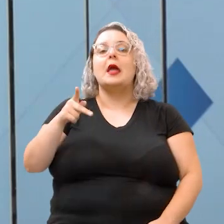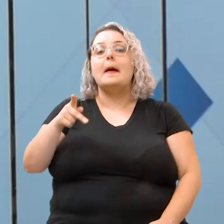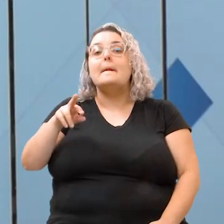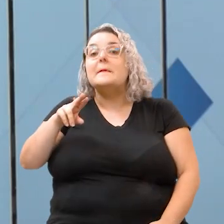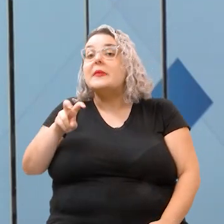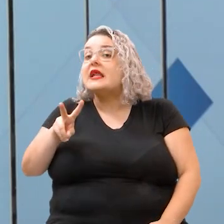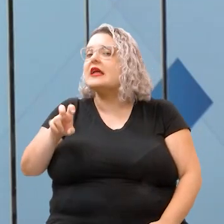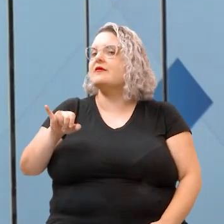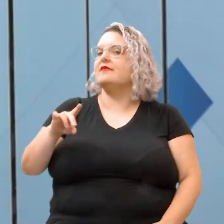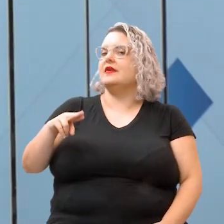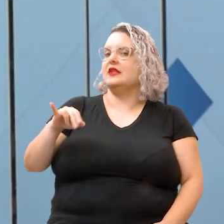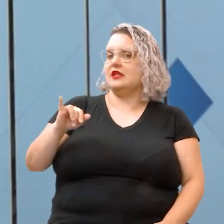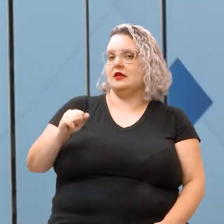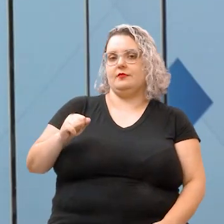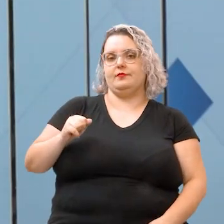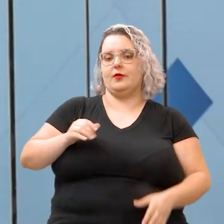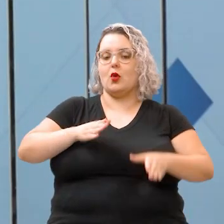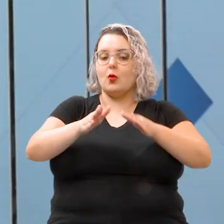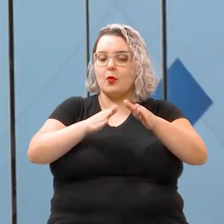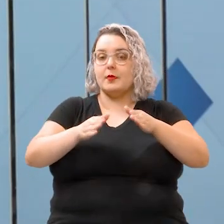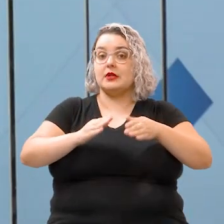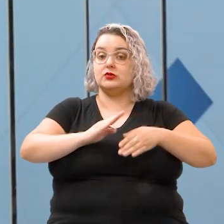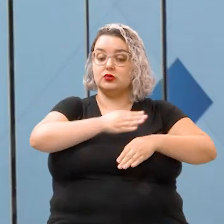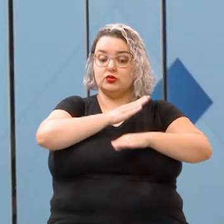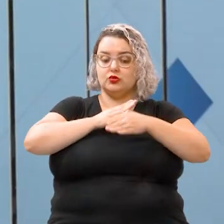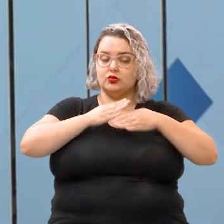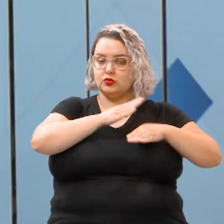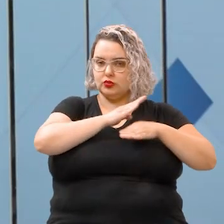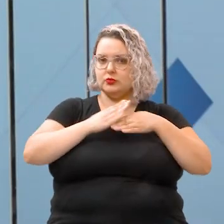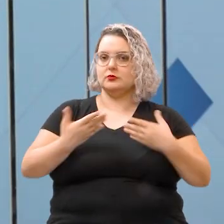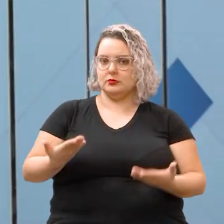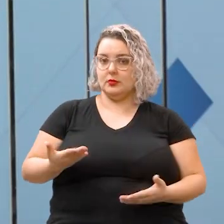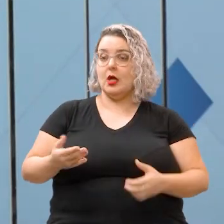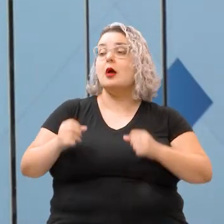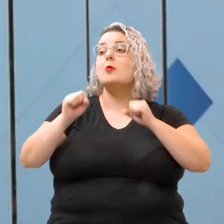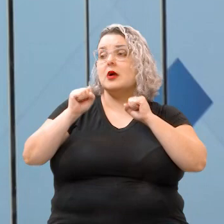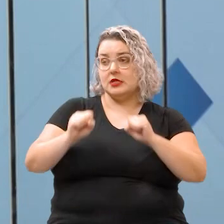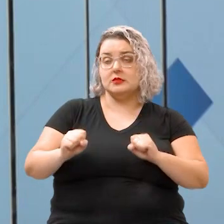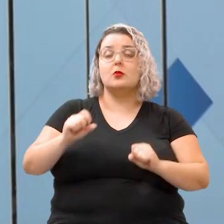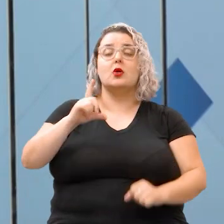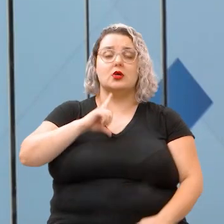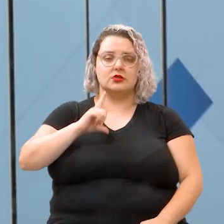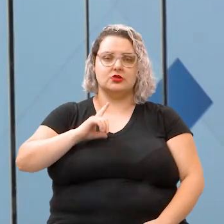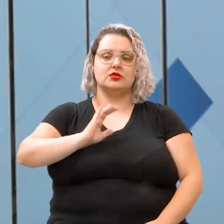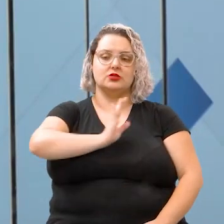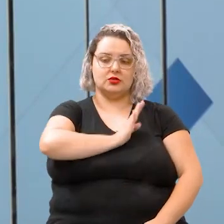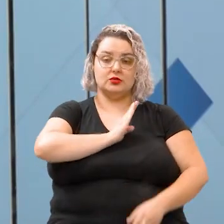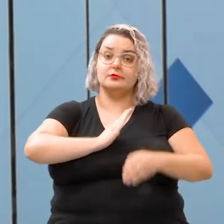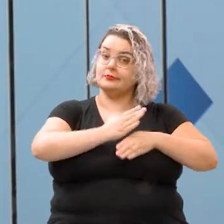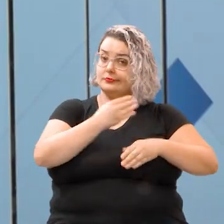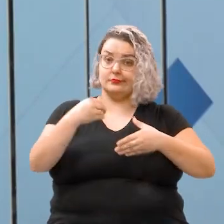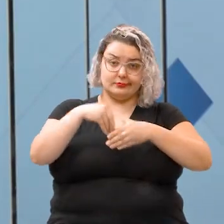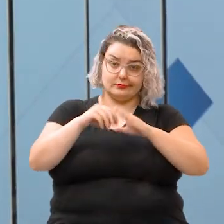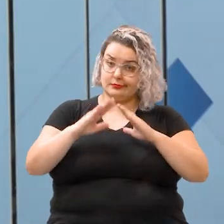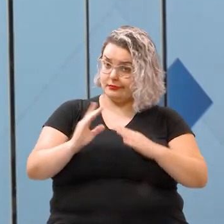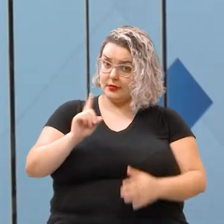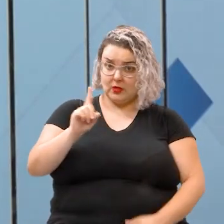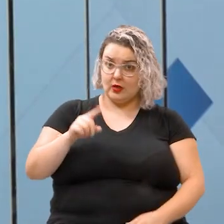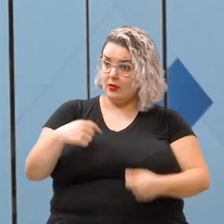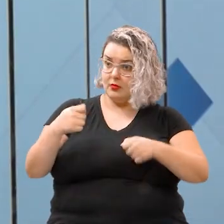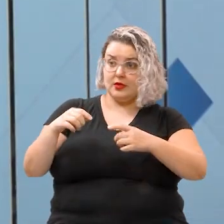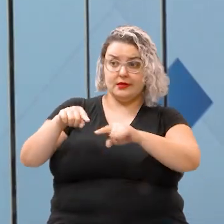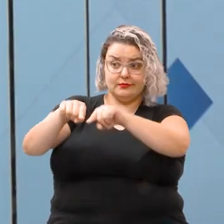quadro de endocardite bacteriana. Mas o paciente, ele pode ter uma endocardite bacteriana em casa, né? Ele não precisa estar